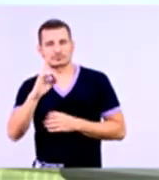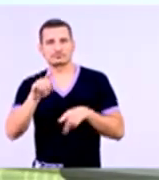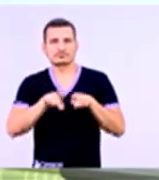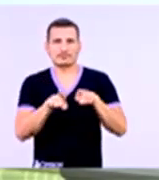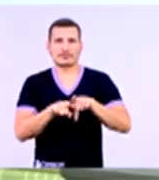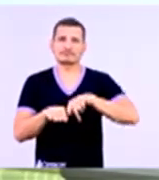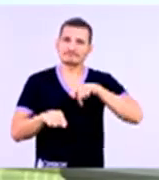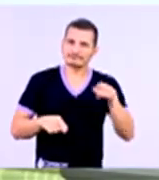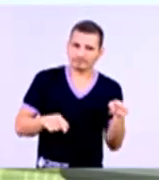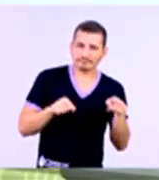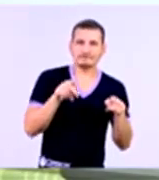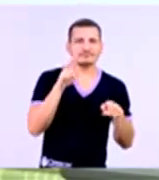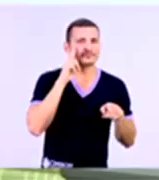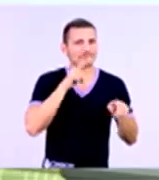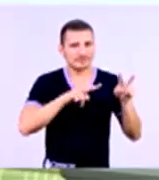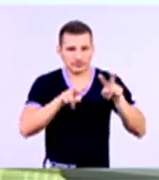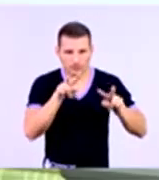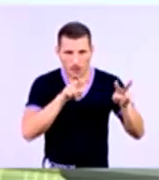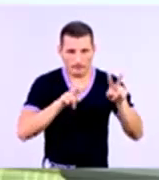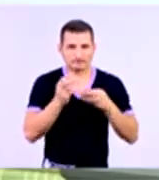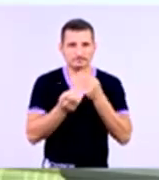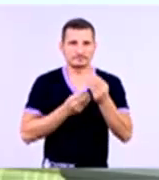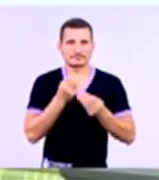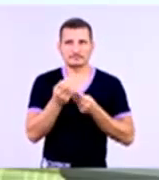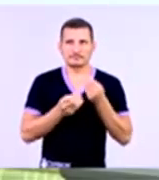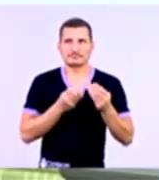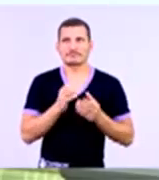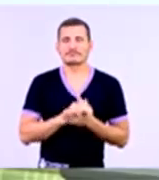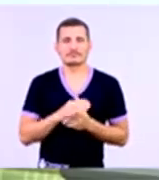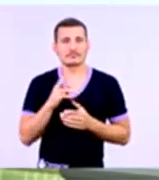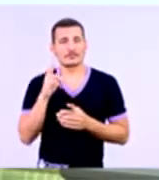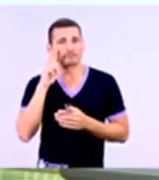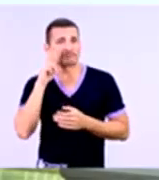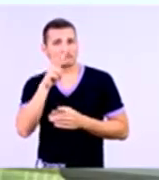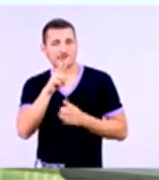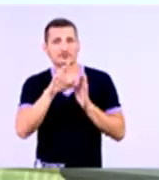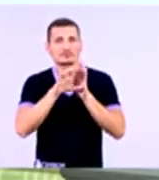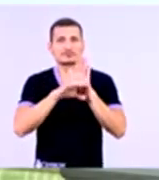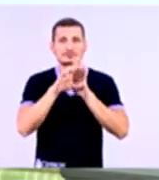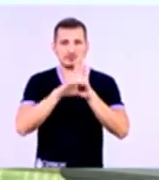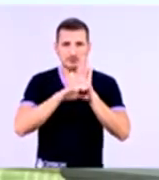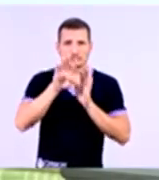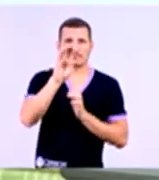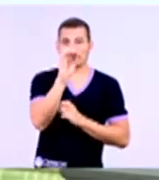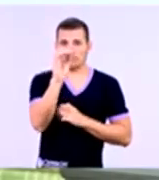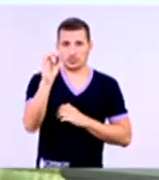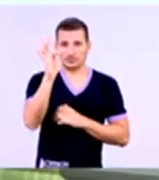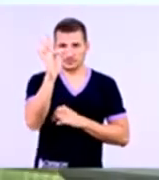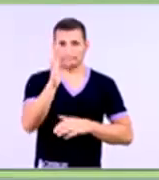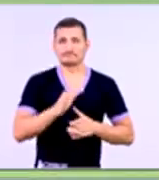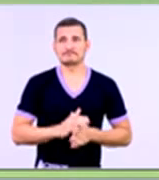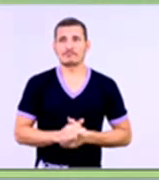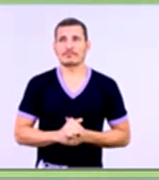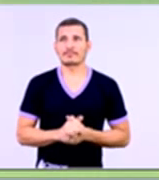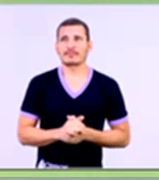visual, do outro lado. Vamos ver, então, uma conceituação sobre Bootstrap.